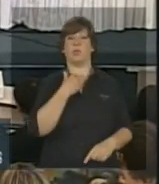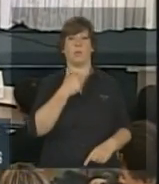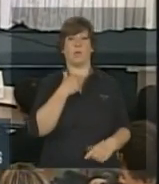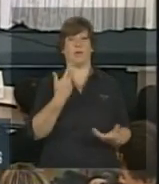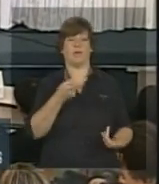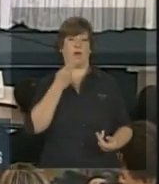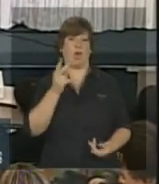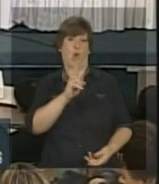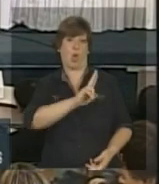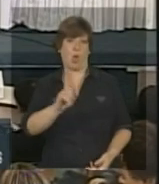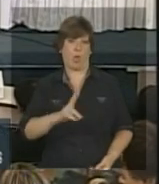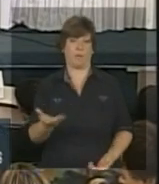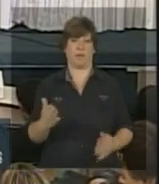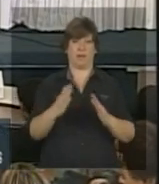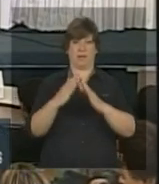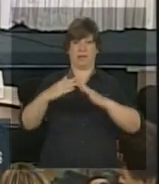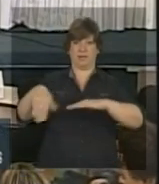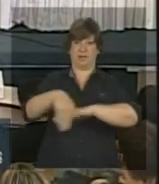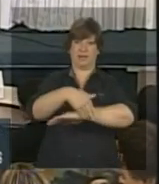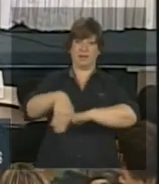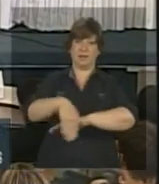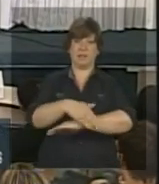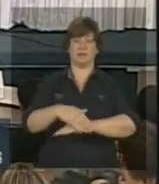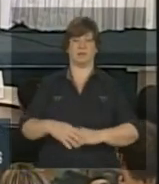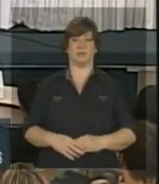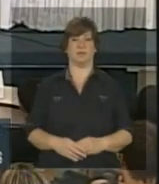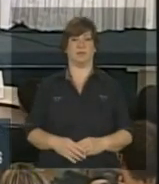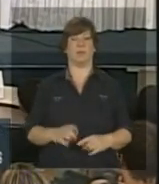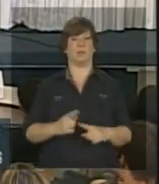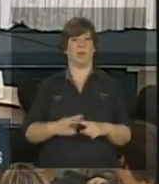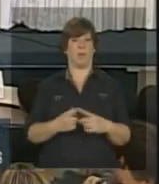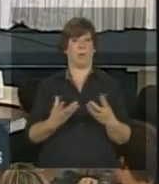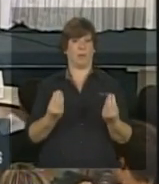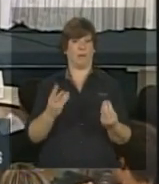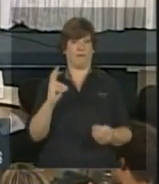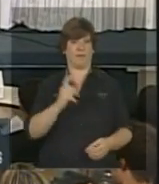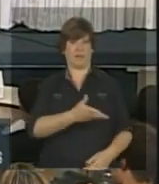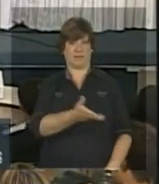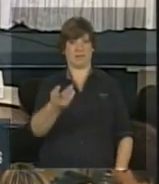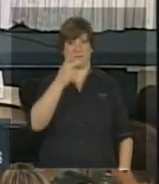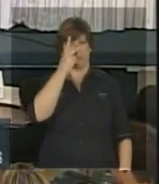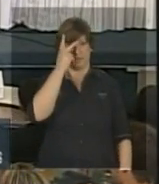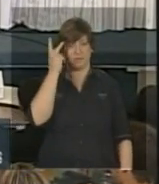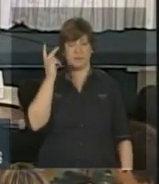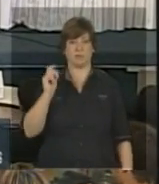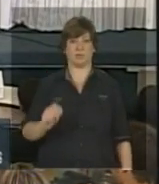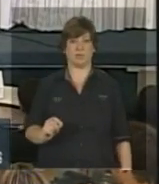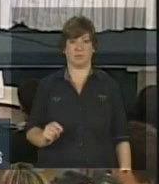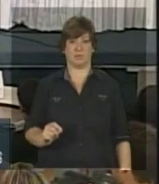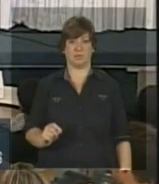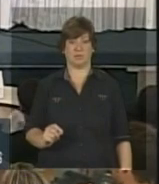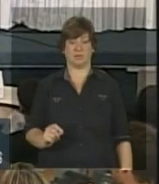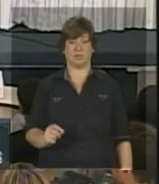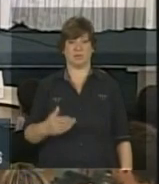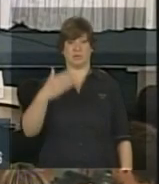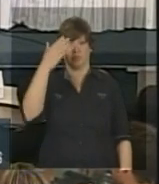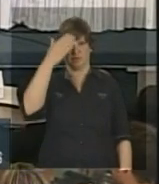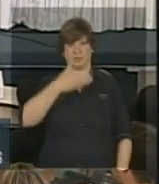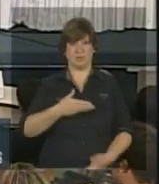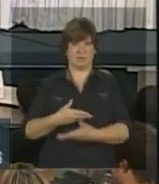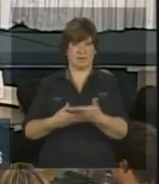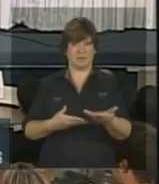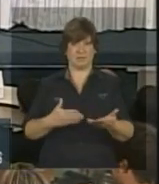os endereços, porque muitas vezes essas pessoas, diante